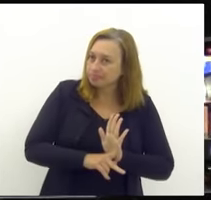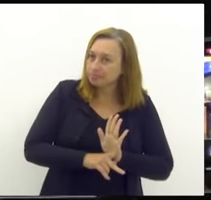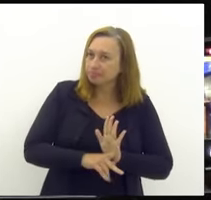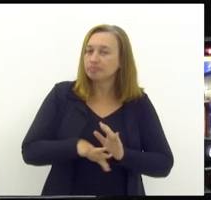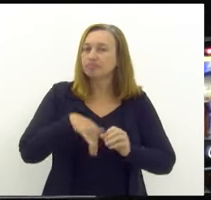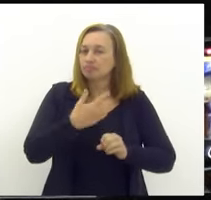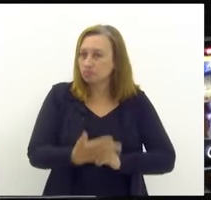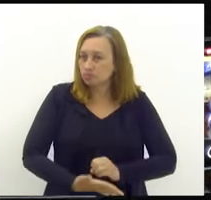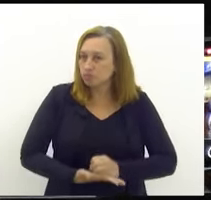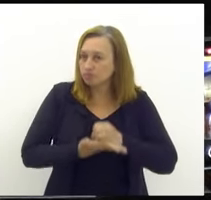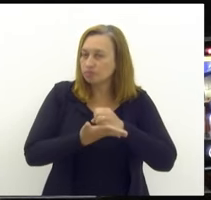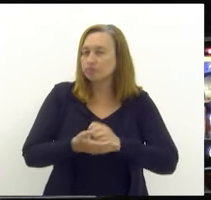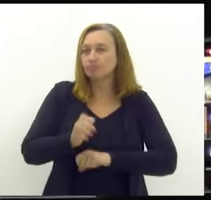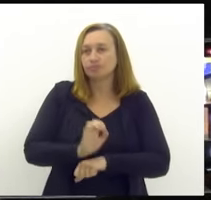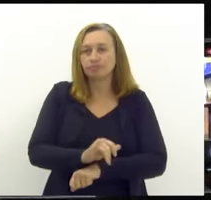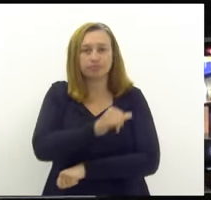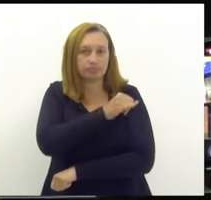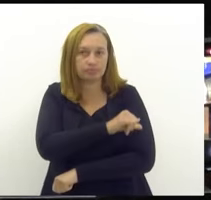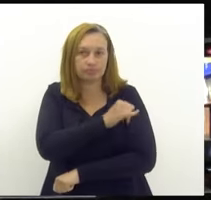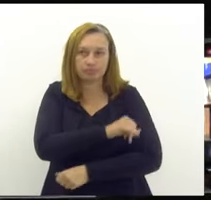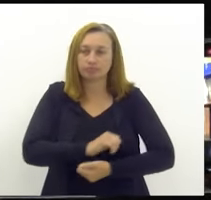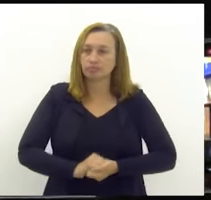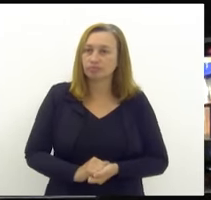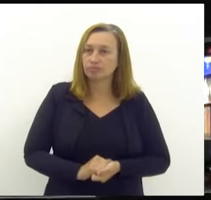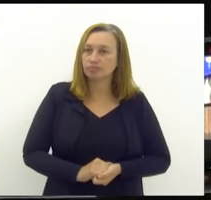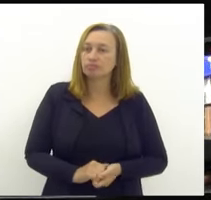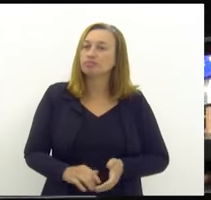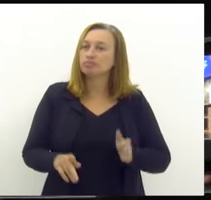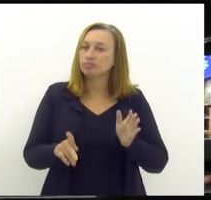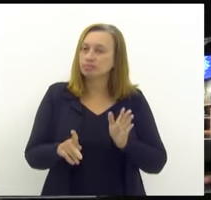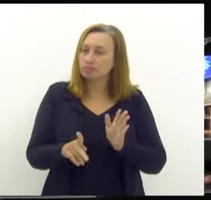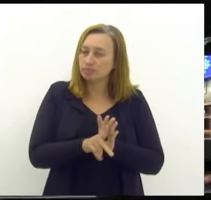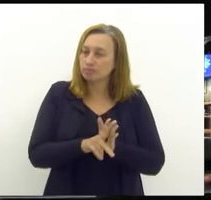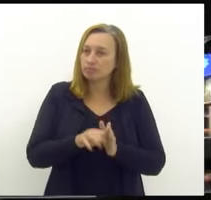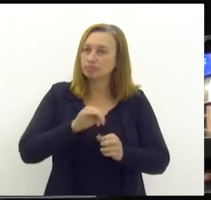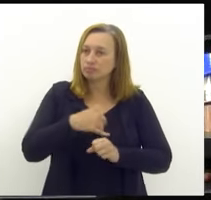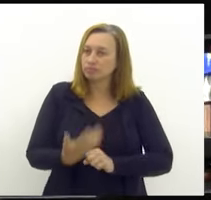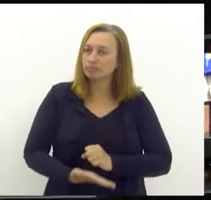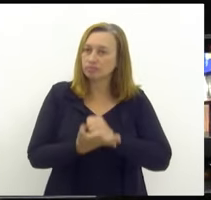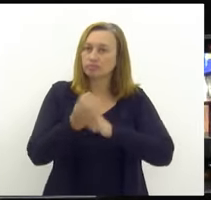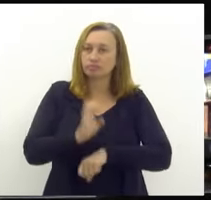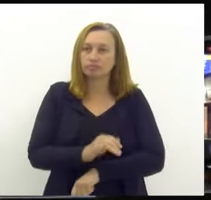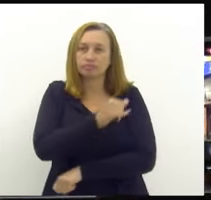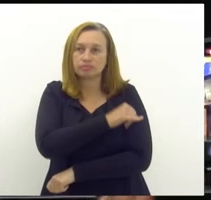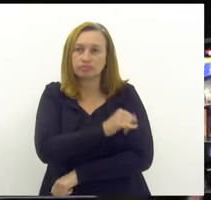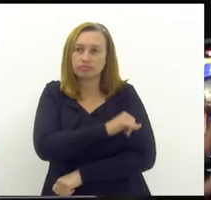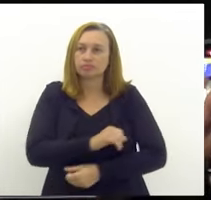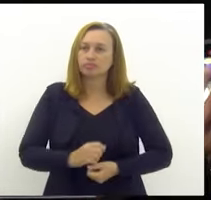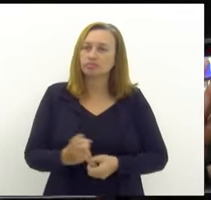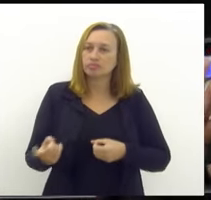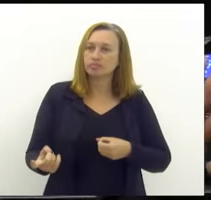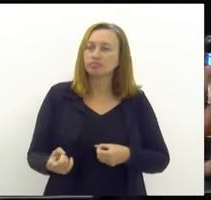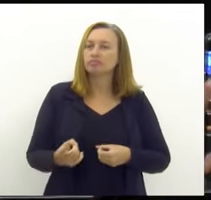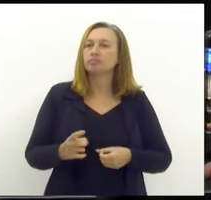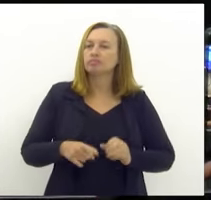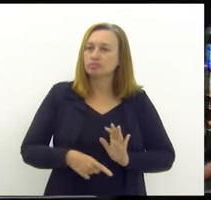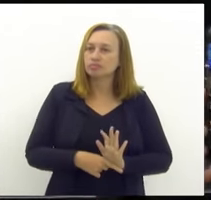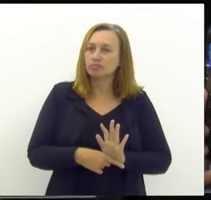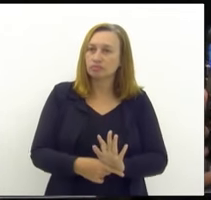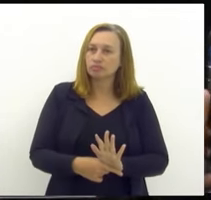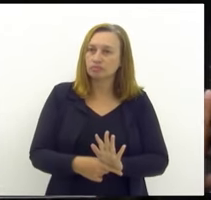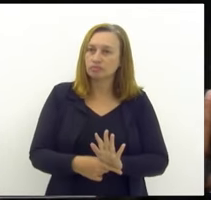sustentável para o Estado do Rio de Janeiro e o projeto sustentável para o estado do Rio de Janeiro significa recuperar a cadeia